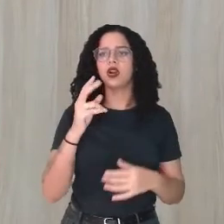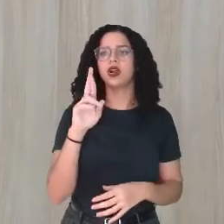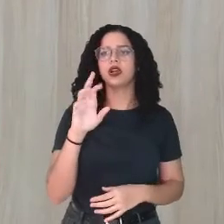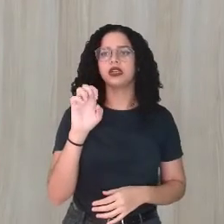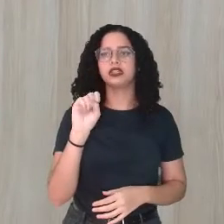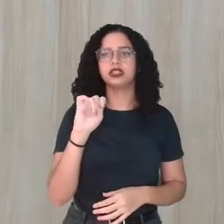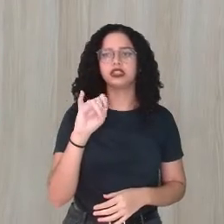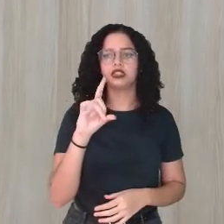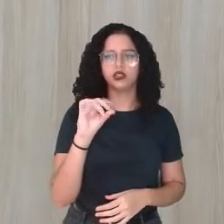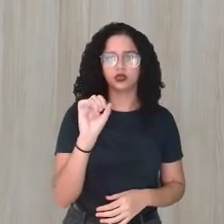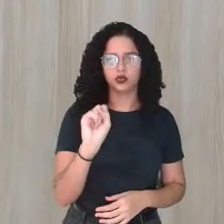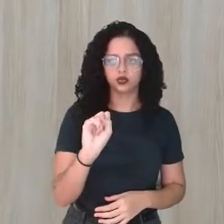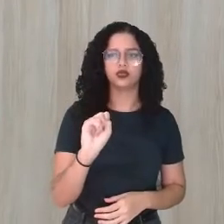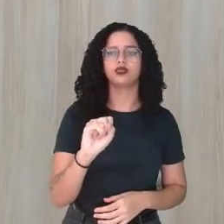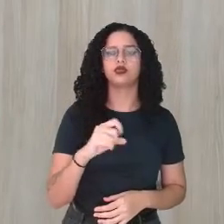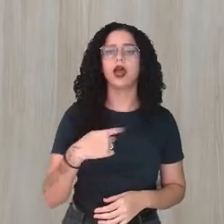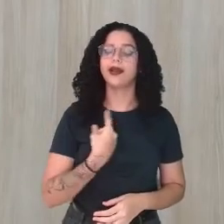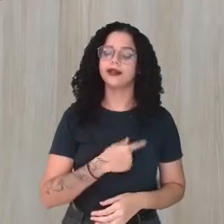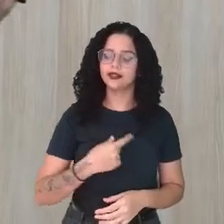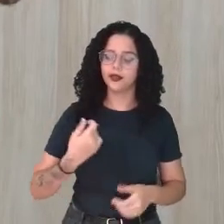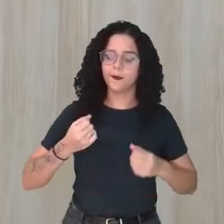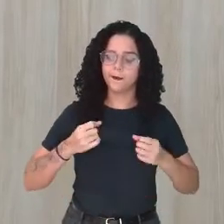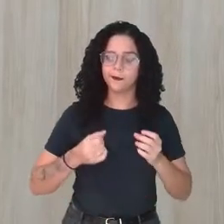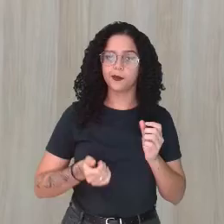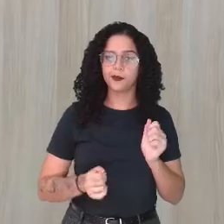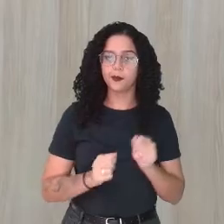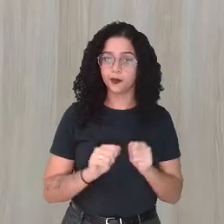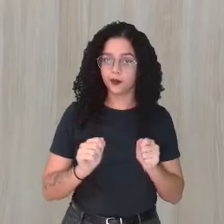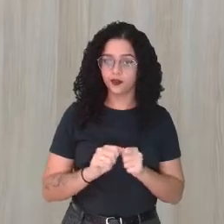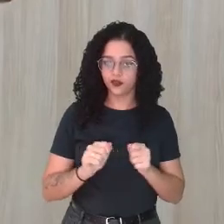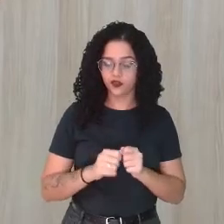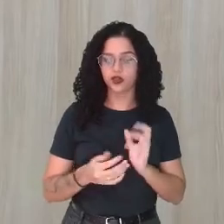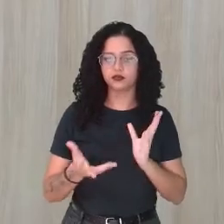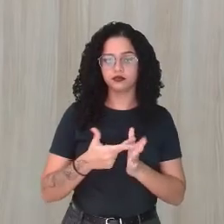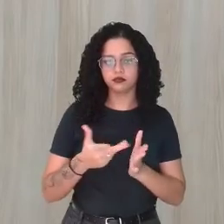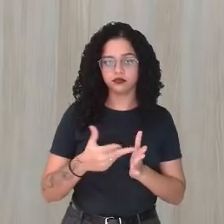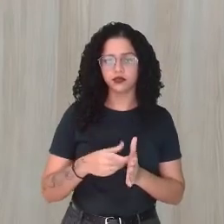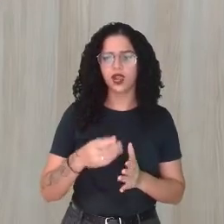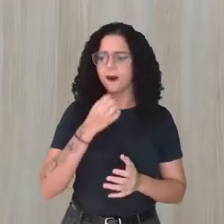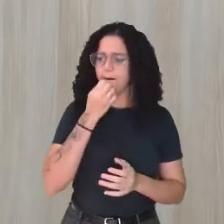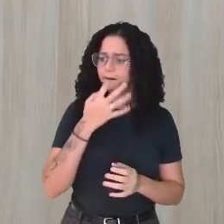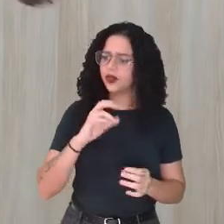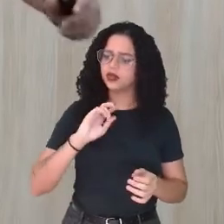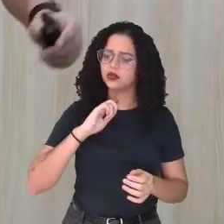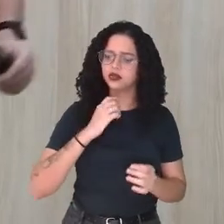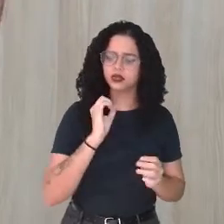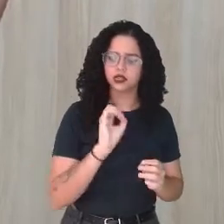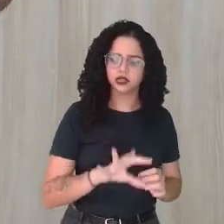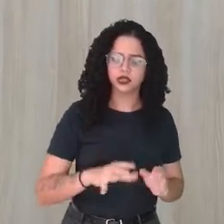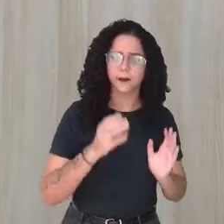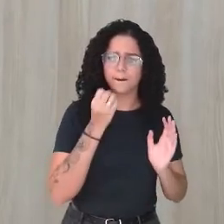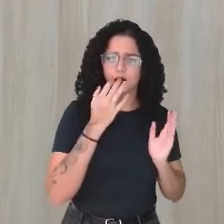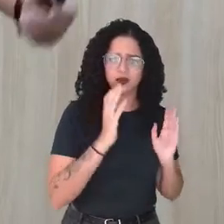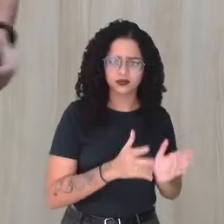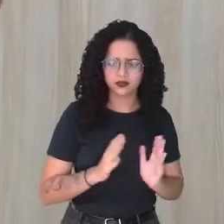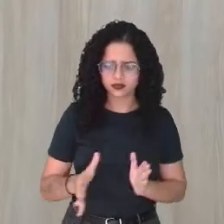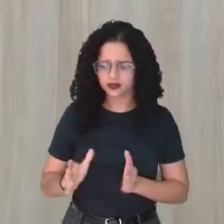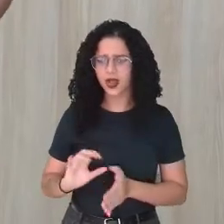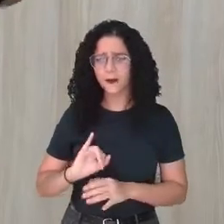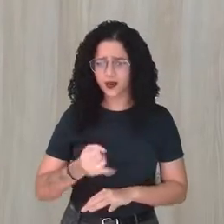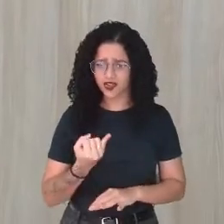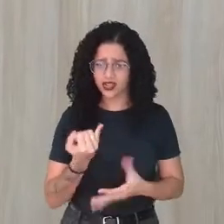resíduos sólidos que são produzidos por nós, eles estão sendo bem descartados, estão sendo separados, estão sendo